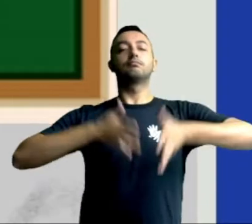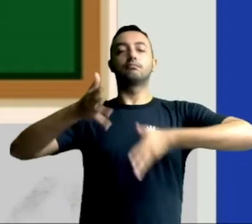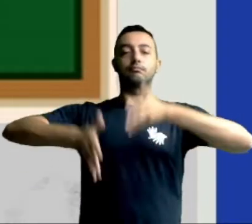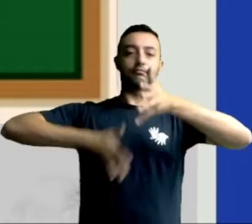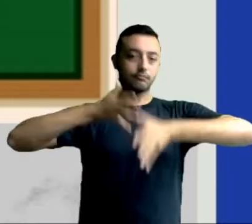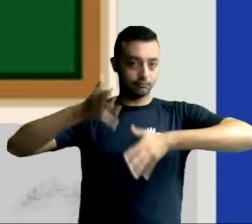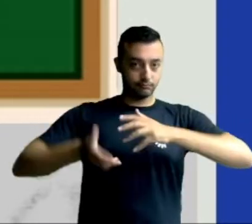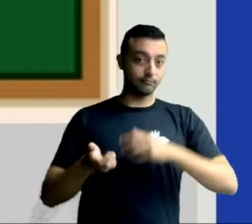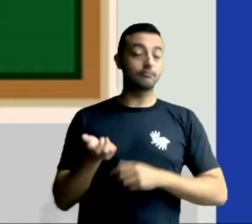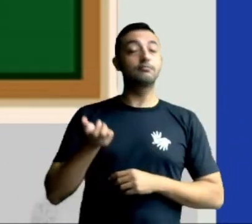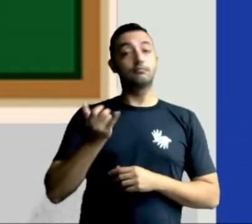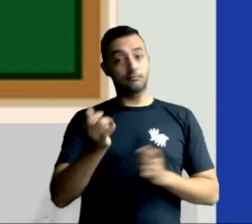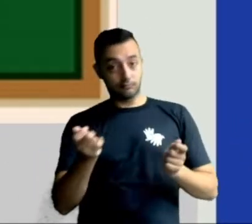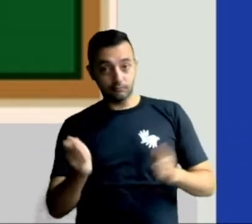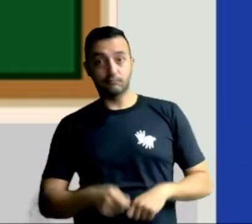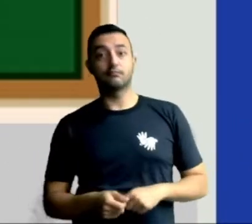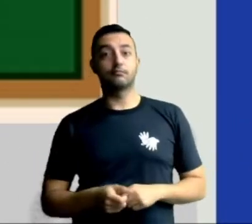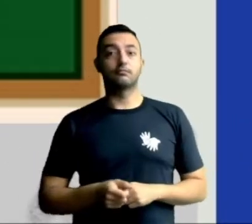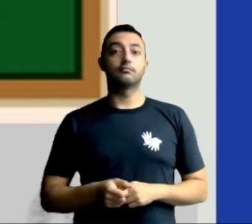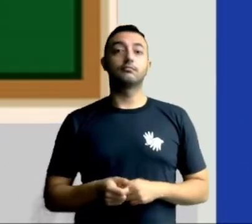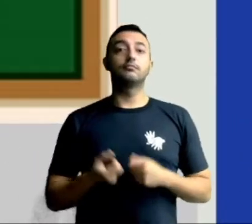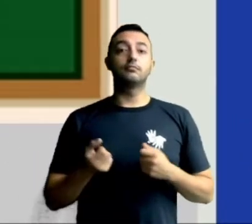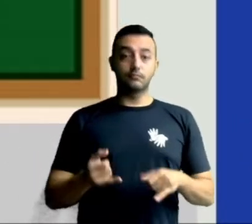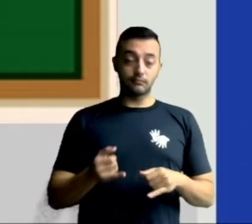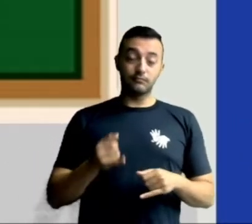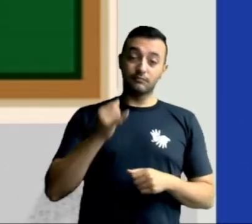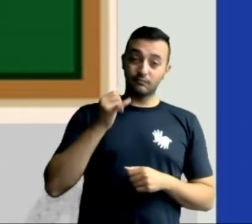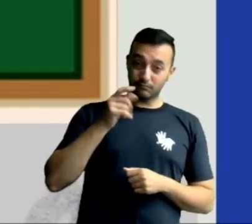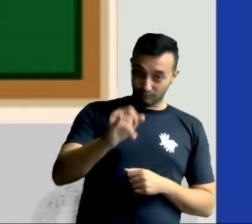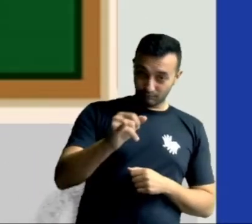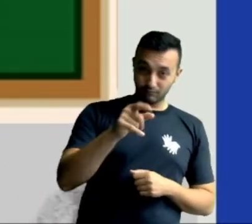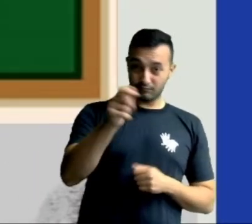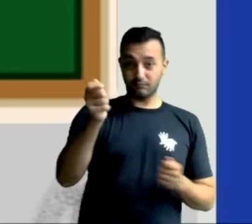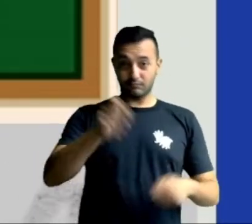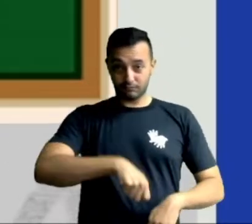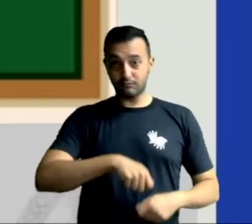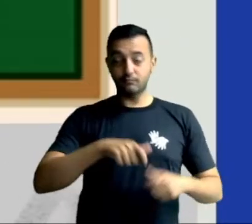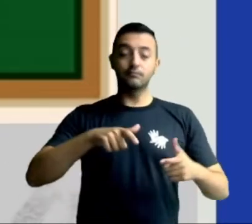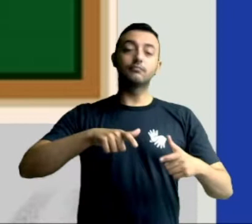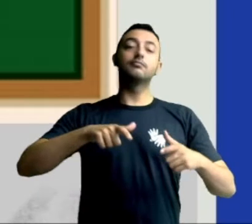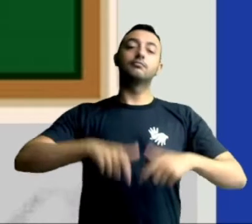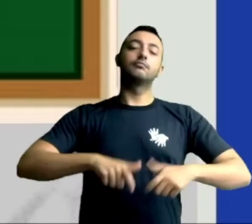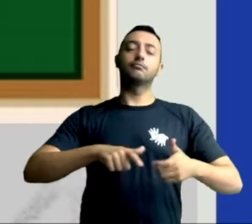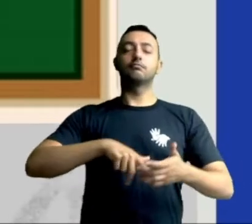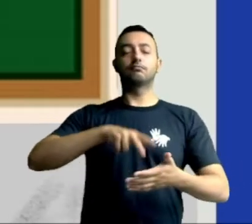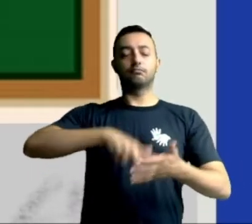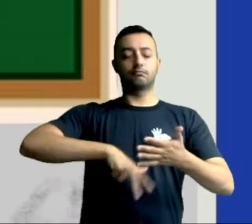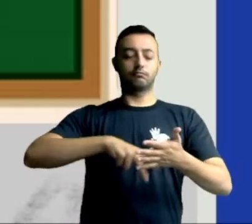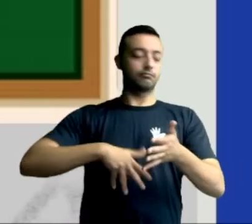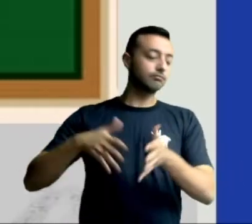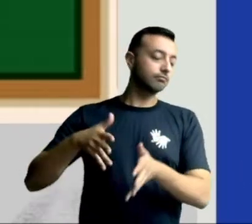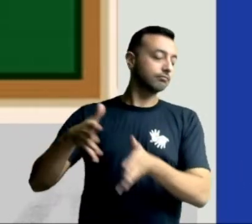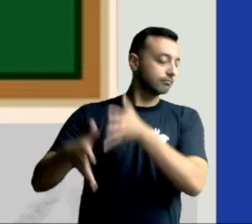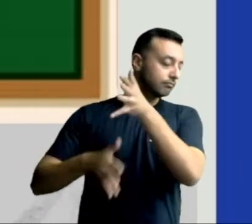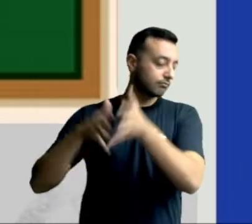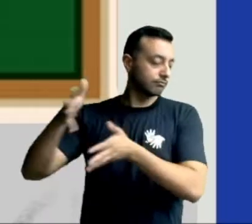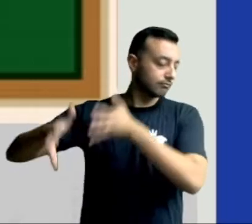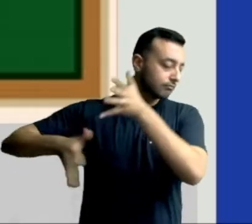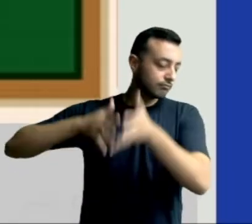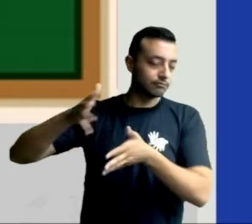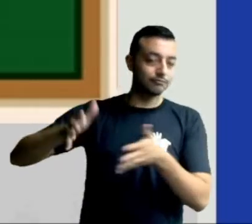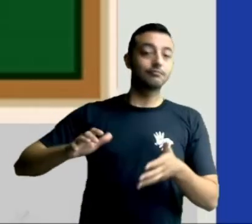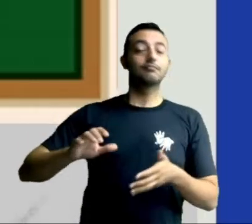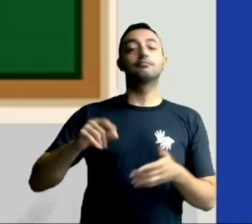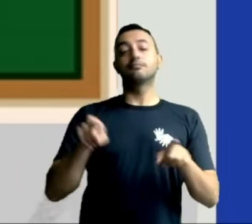der, se o ambiente lhe proporcionar essa leitura, maravilhoso. Variar a leitura dos textos